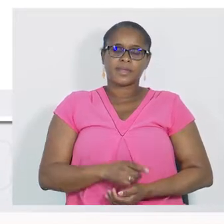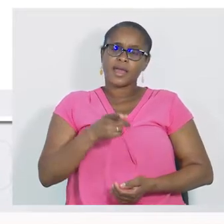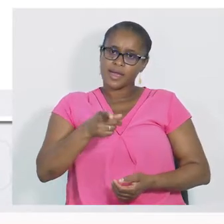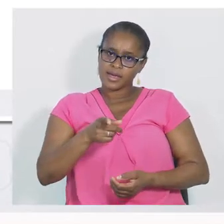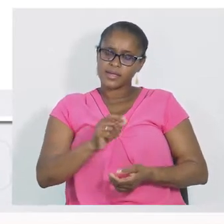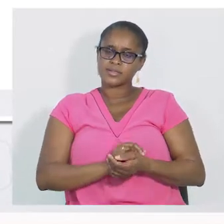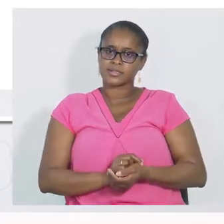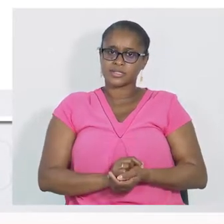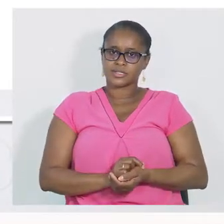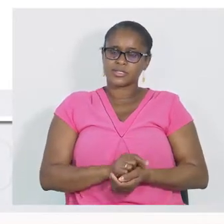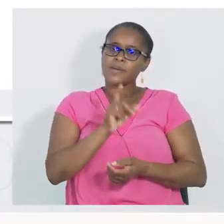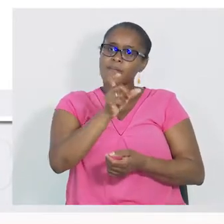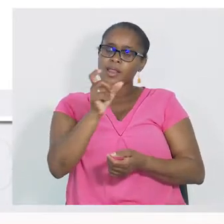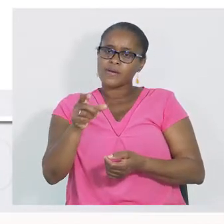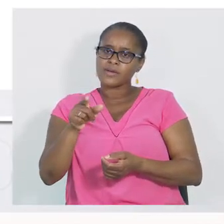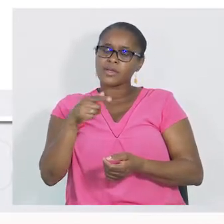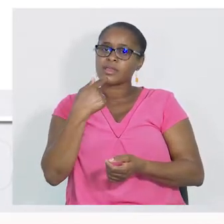aqui.